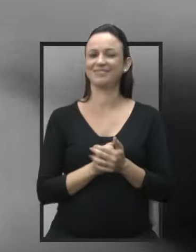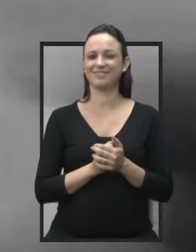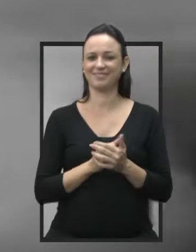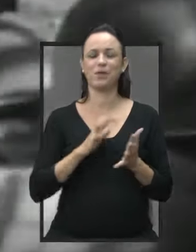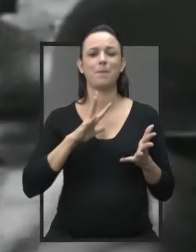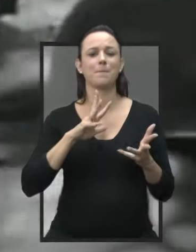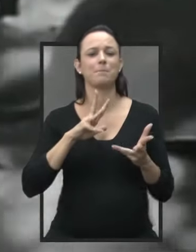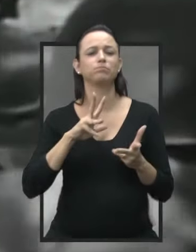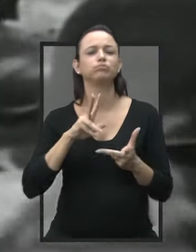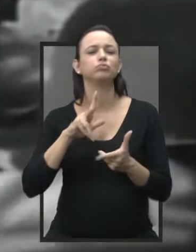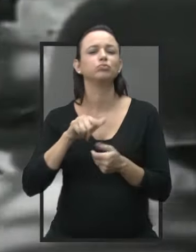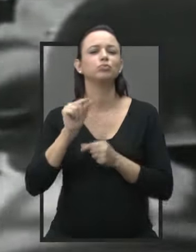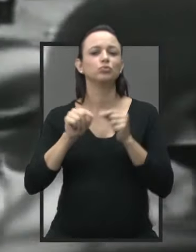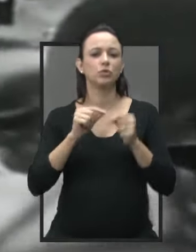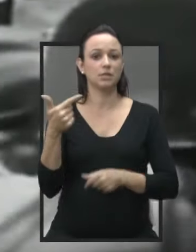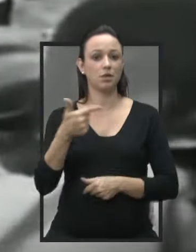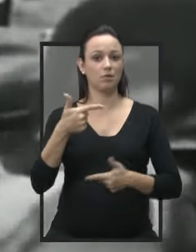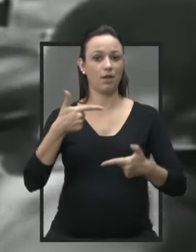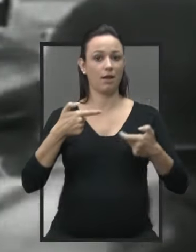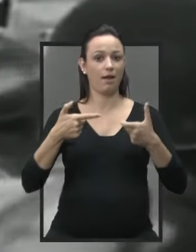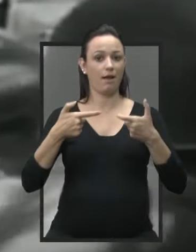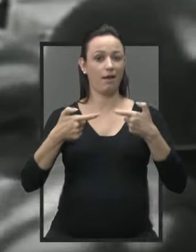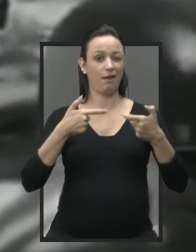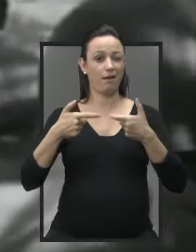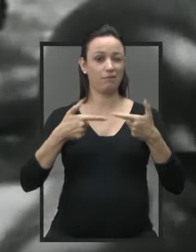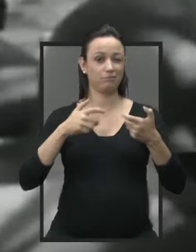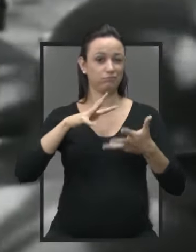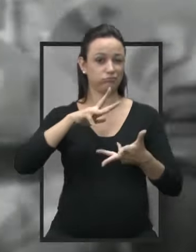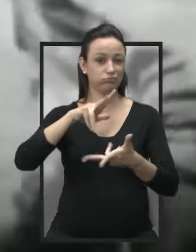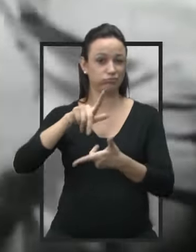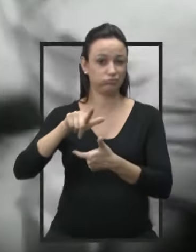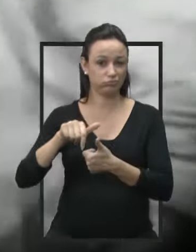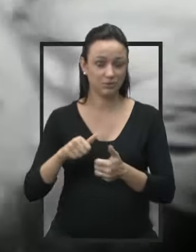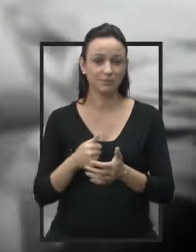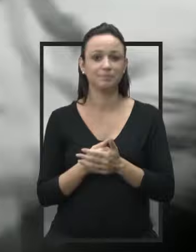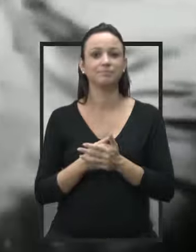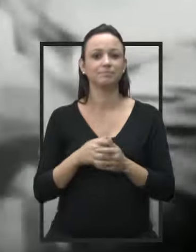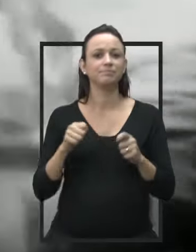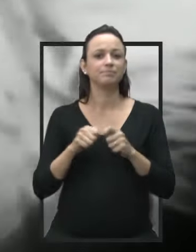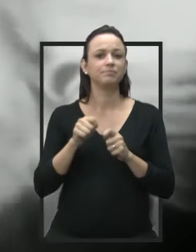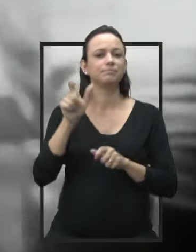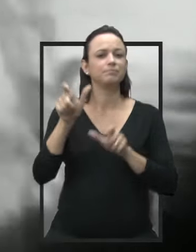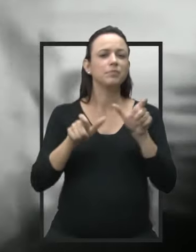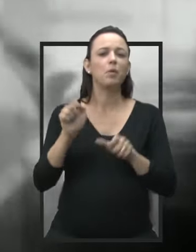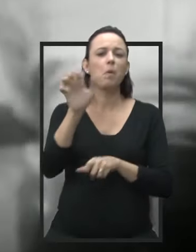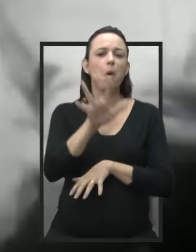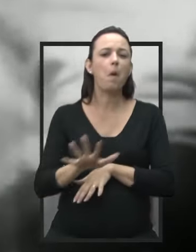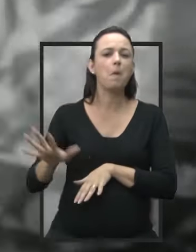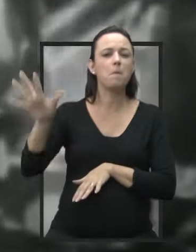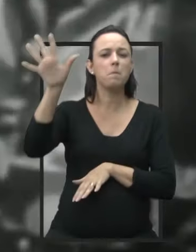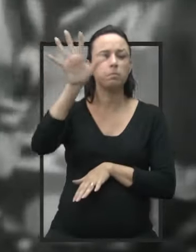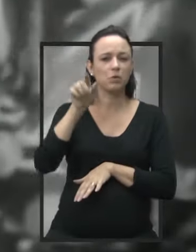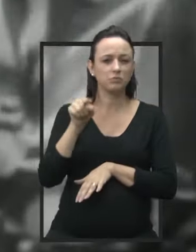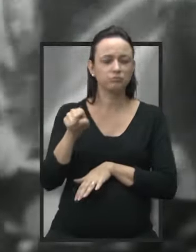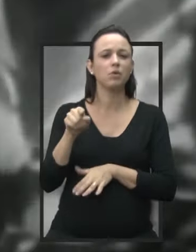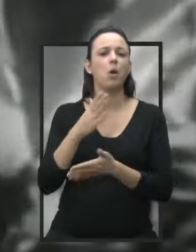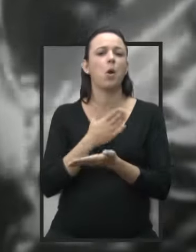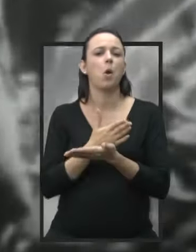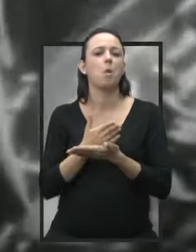1945. No mundo, fervilha a Segunda Guerra Mundial e os feitos dos pracinhas brasileiros em terras